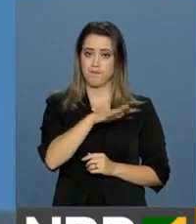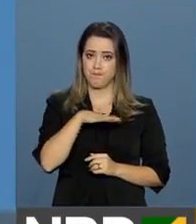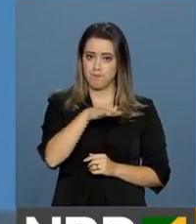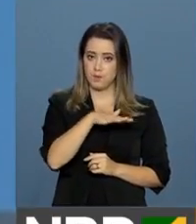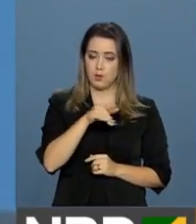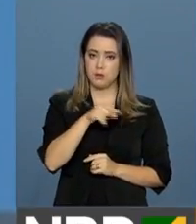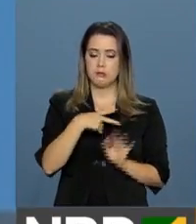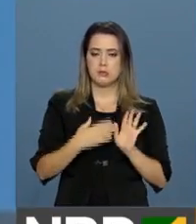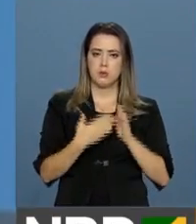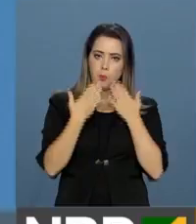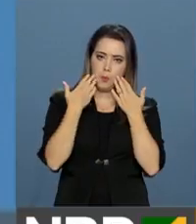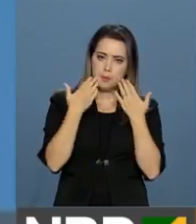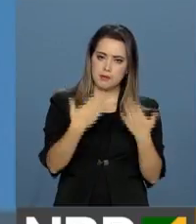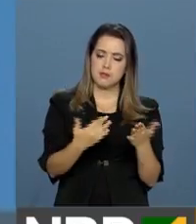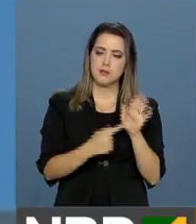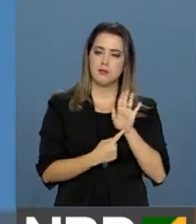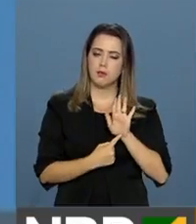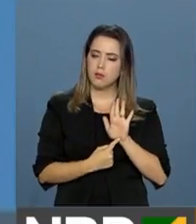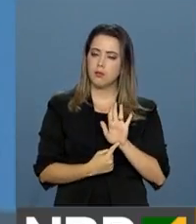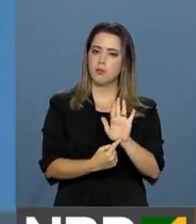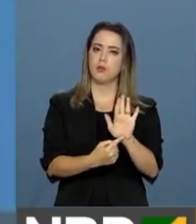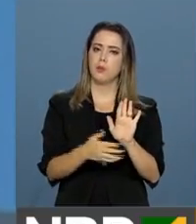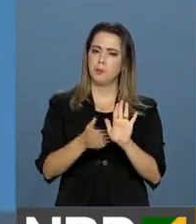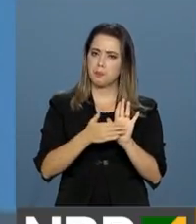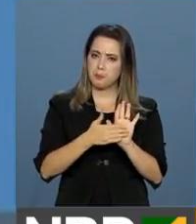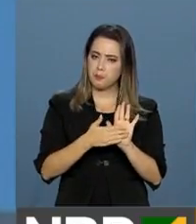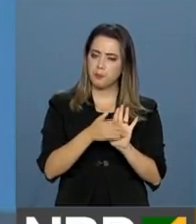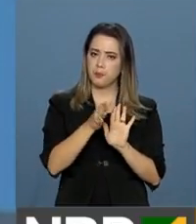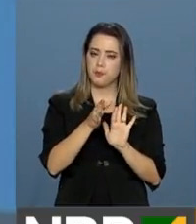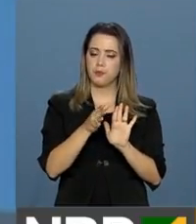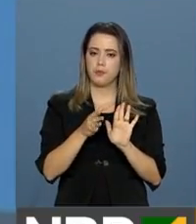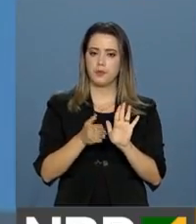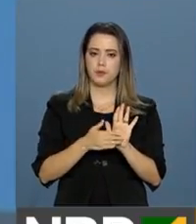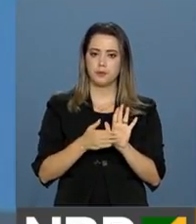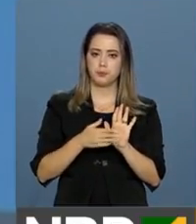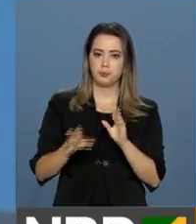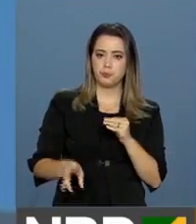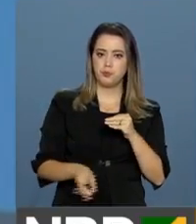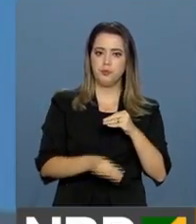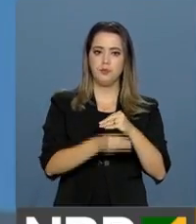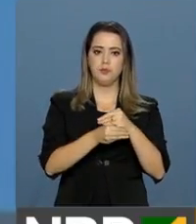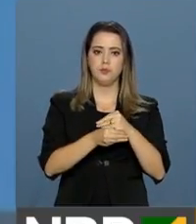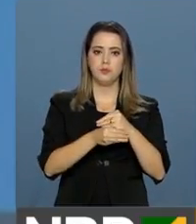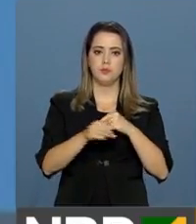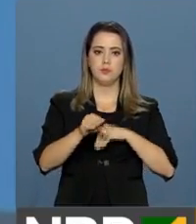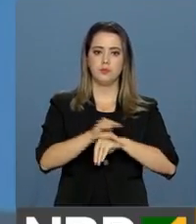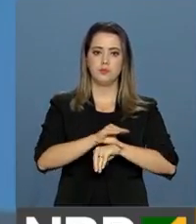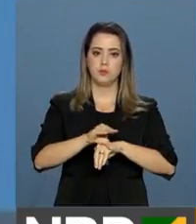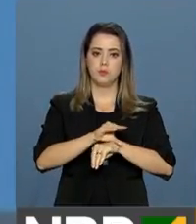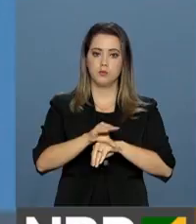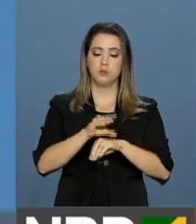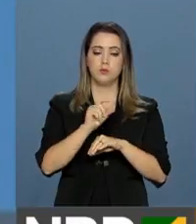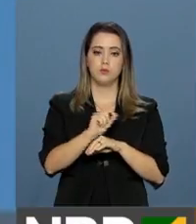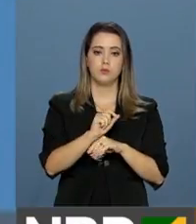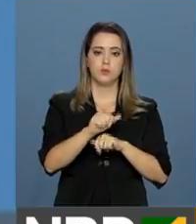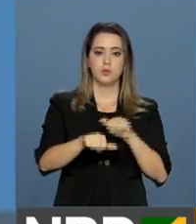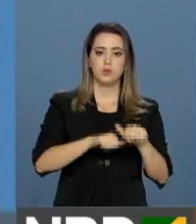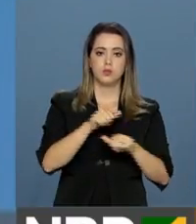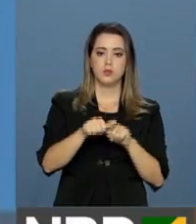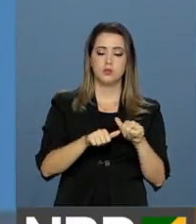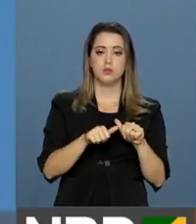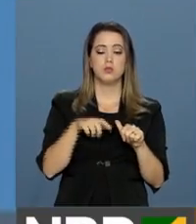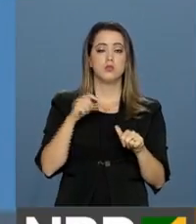apresentando uma proposta de emenda à constituição que tornava o